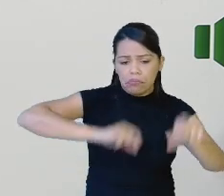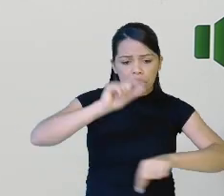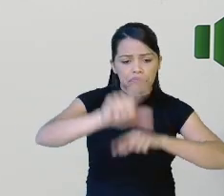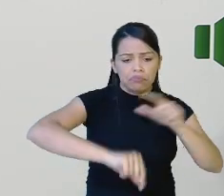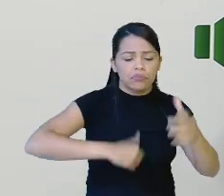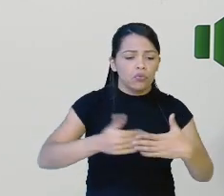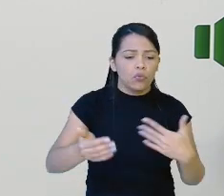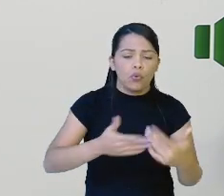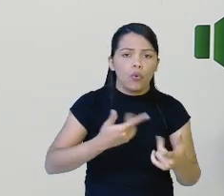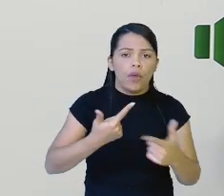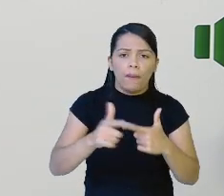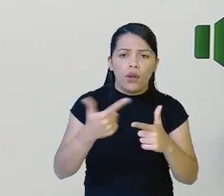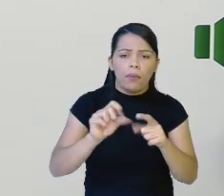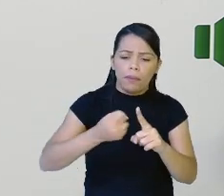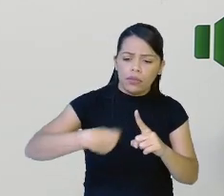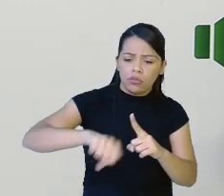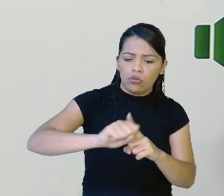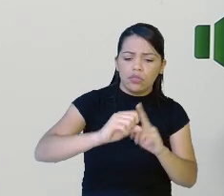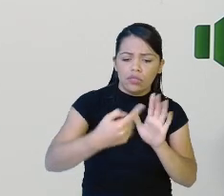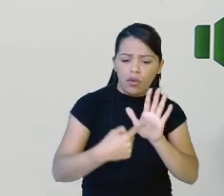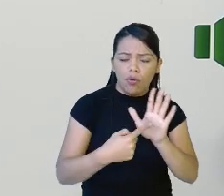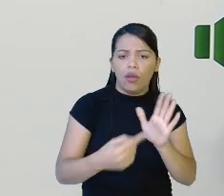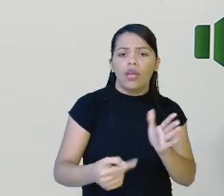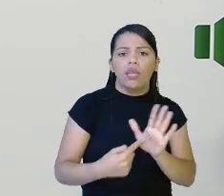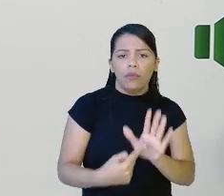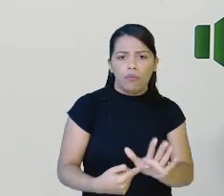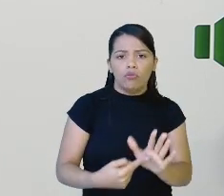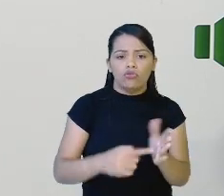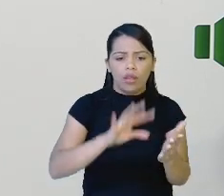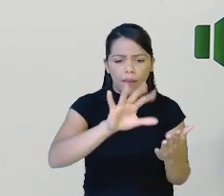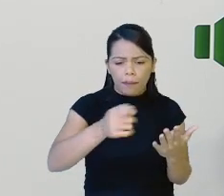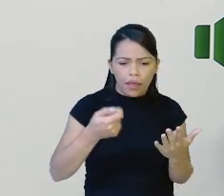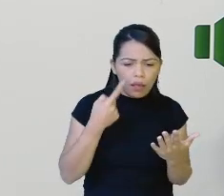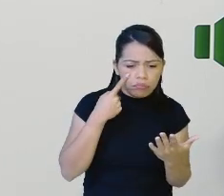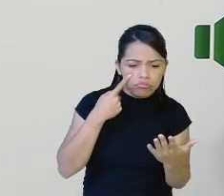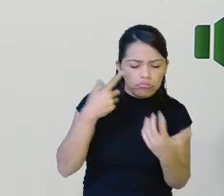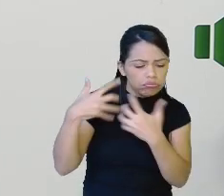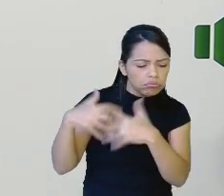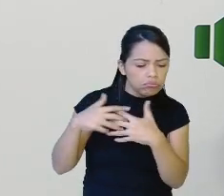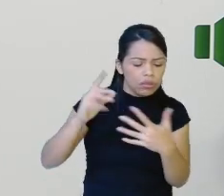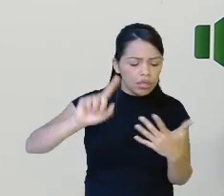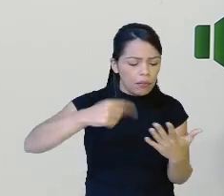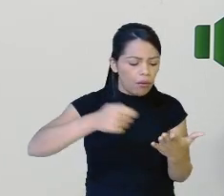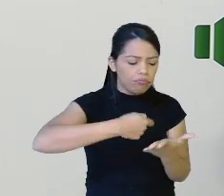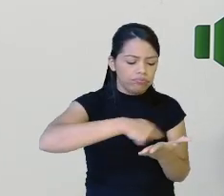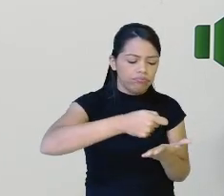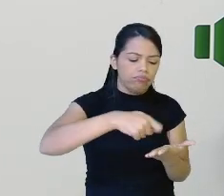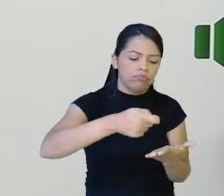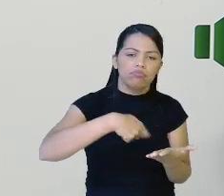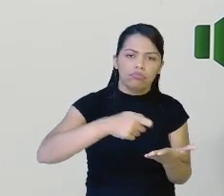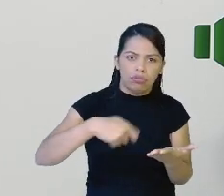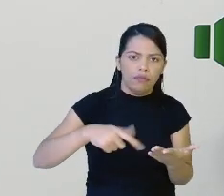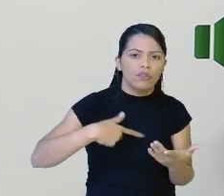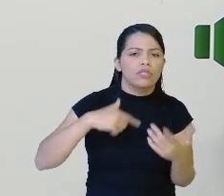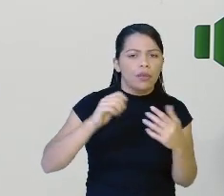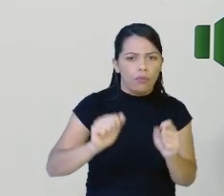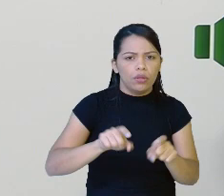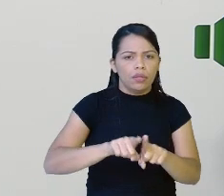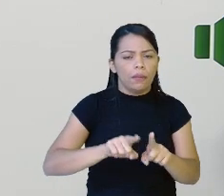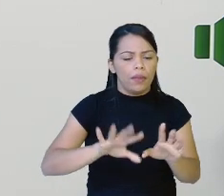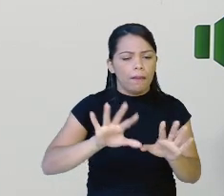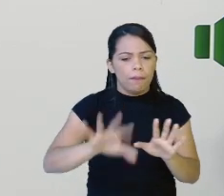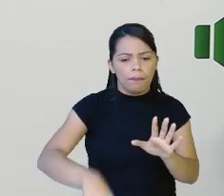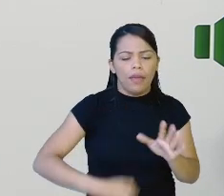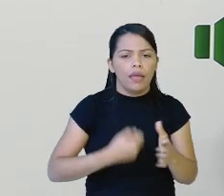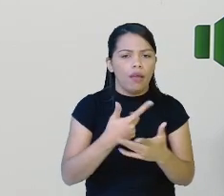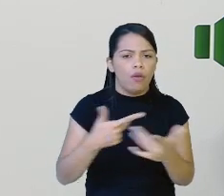e abordar e trazer a realidade para o papel. Ou você pode escolher também um fato